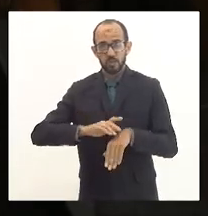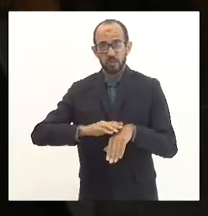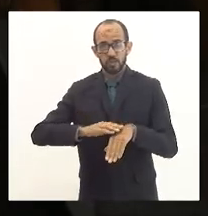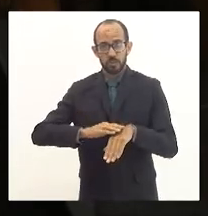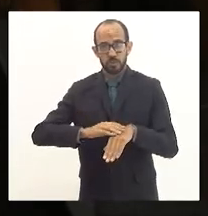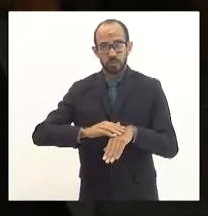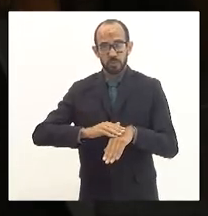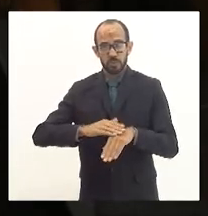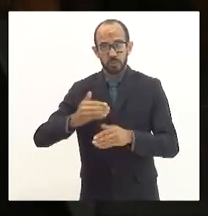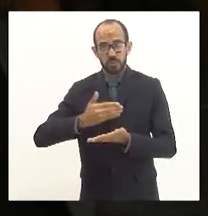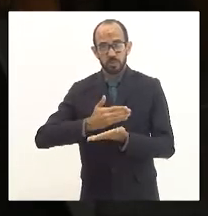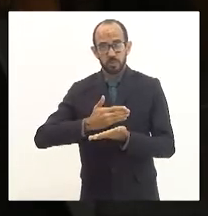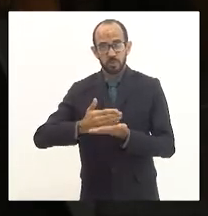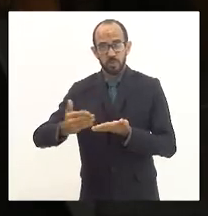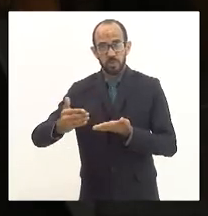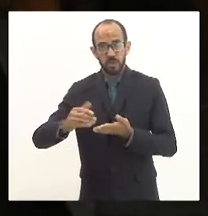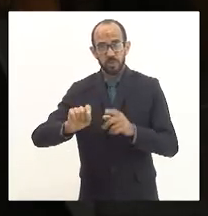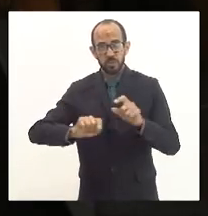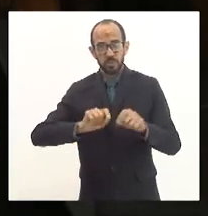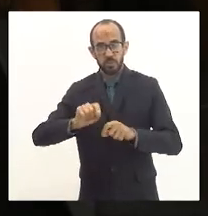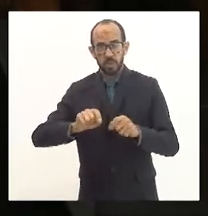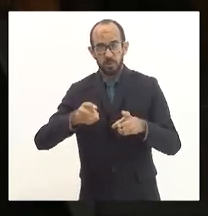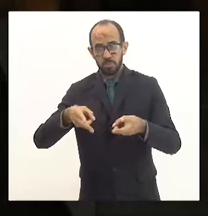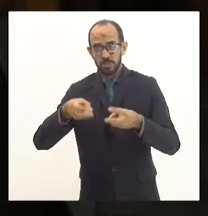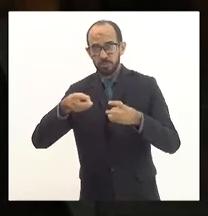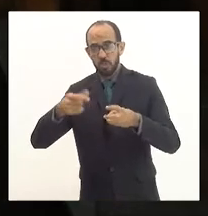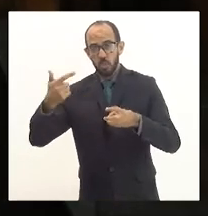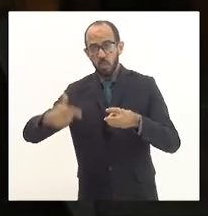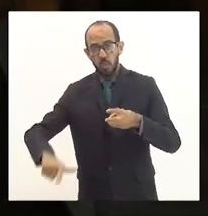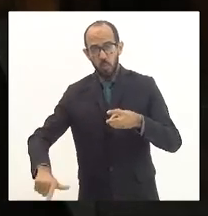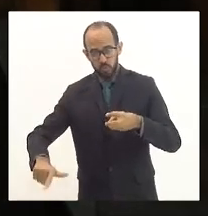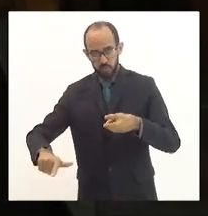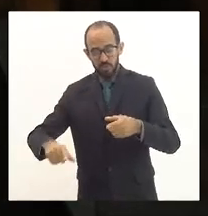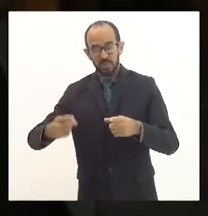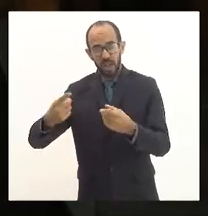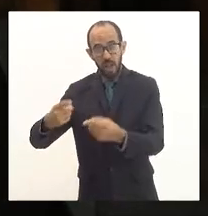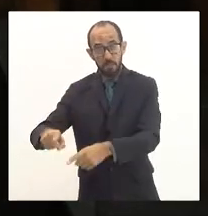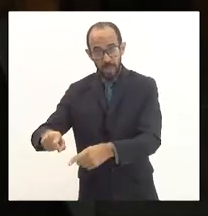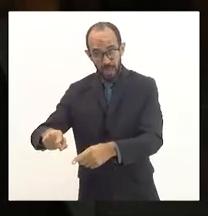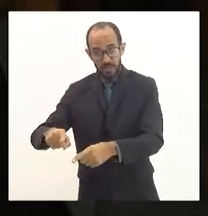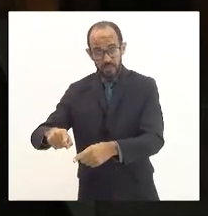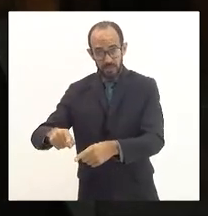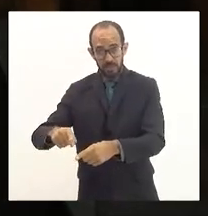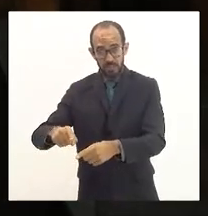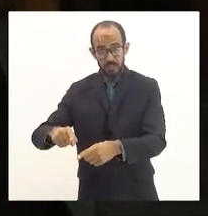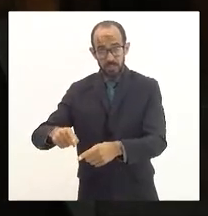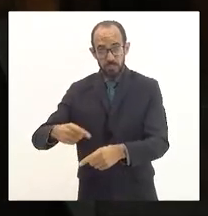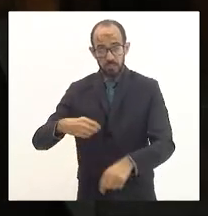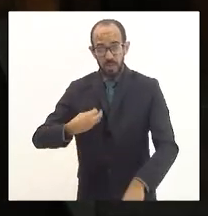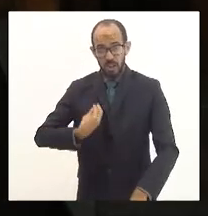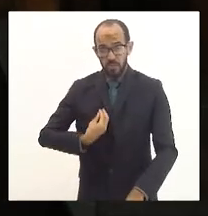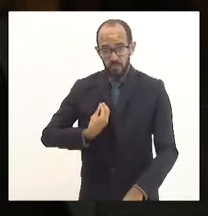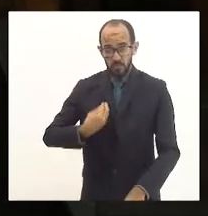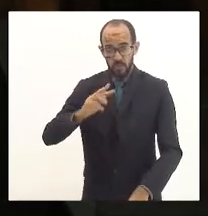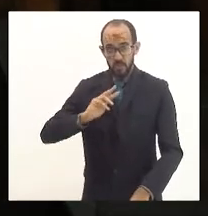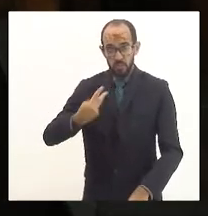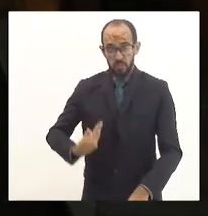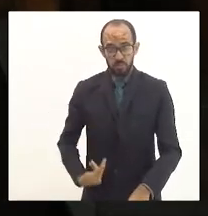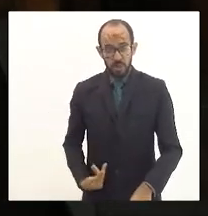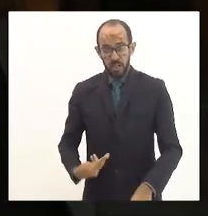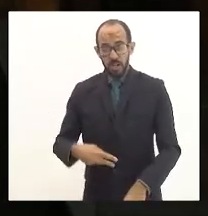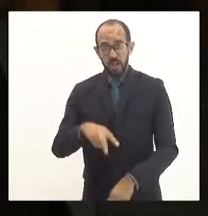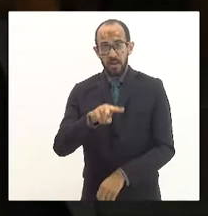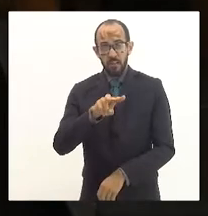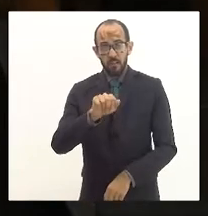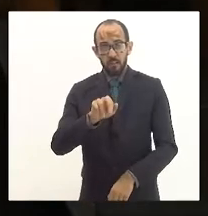começa a despontar uma outra ameaça e a varíola dos